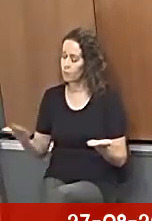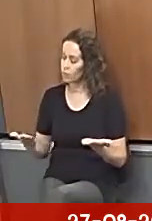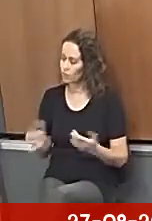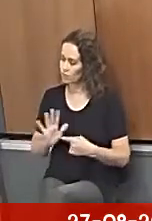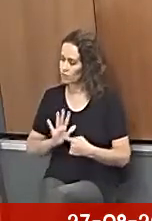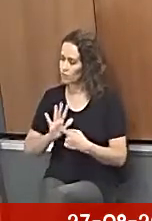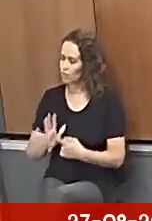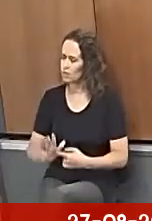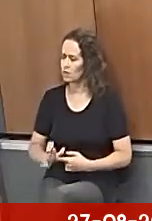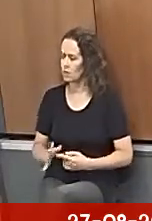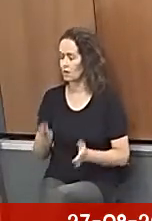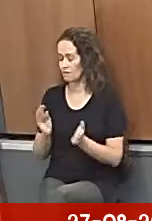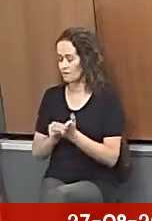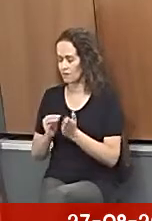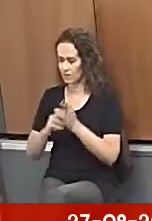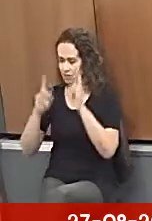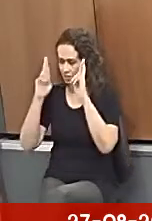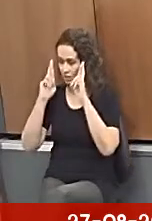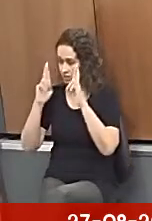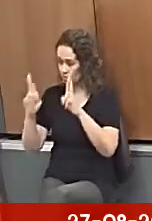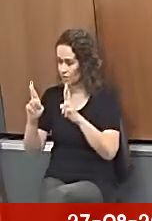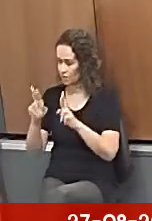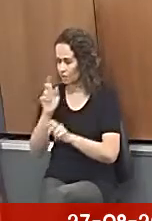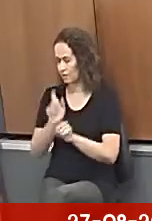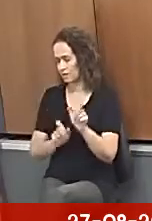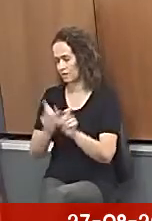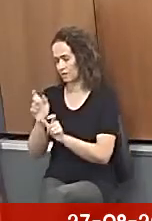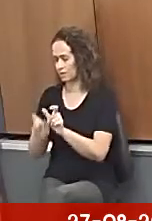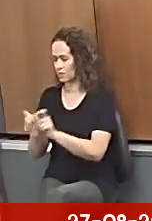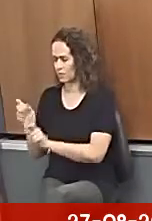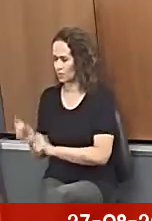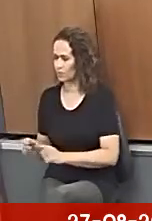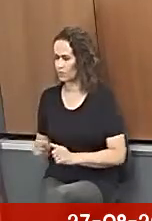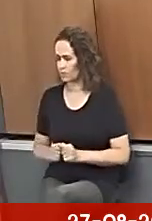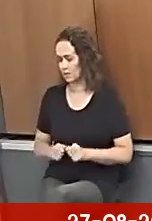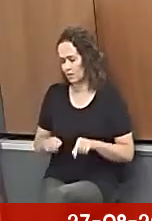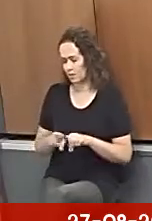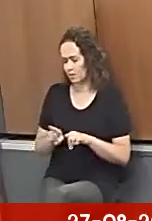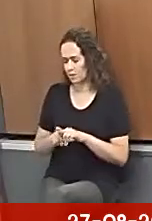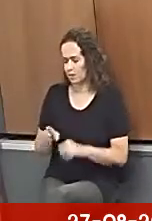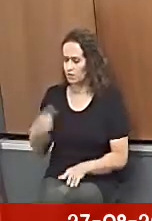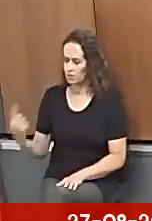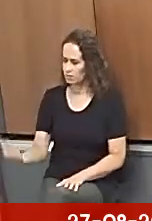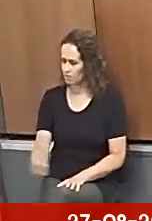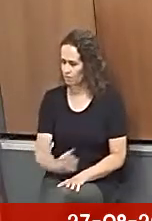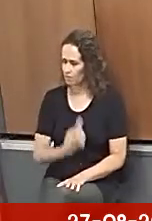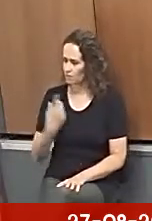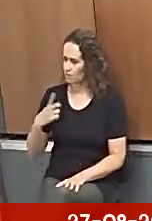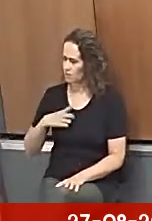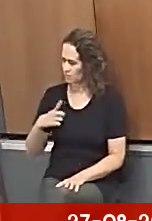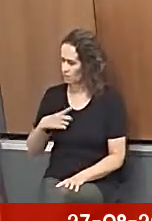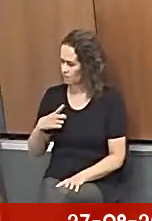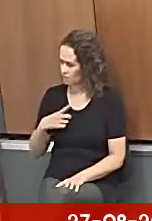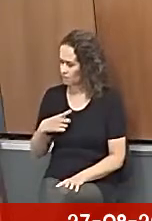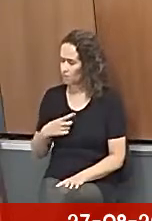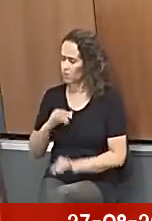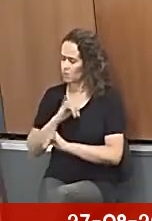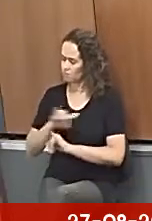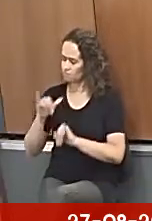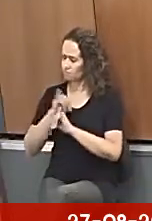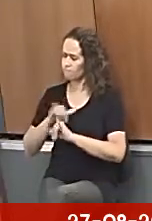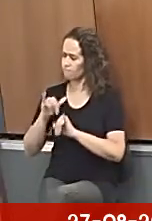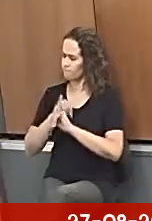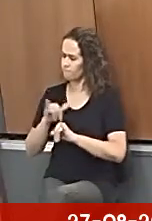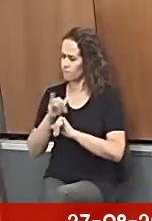desrespeito a essas pessoas ao mesmo tempo nós temos uma série de relatos léo e é por